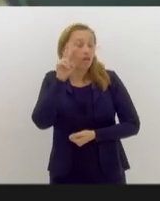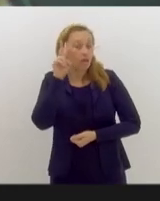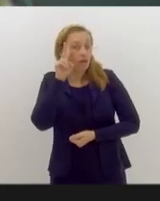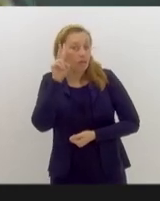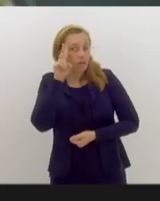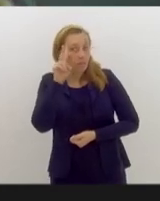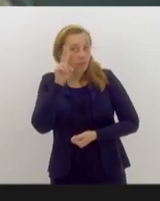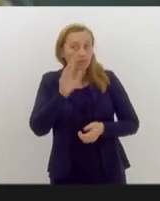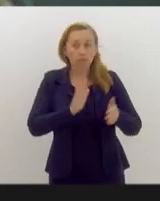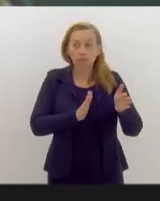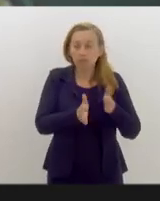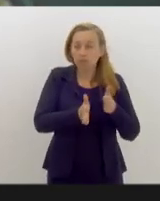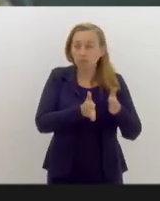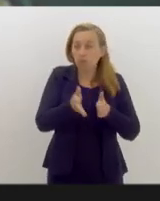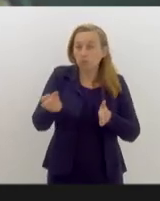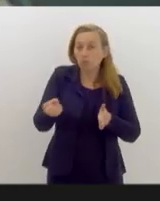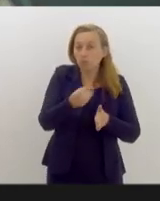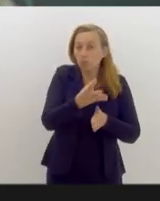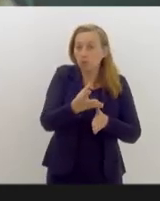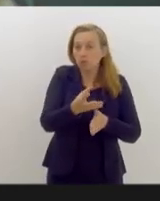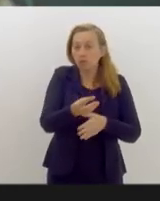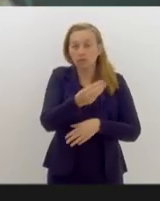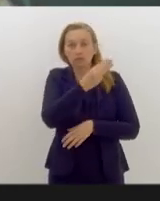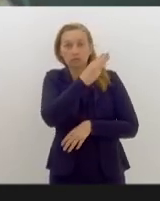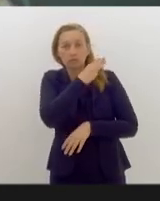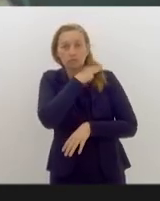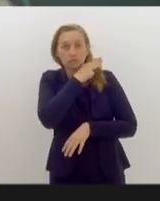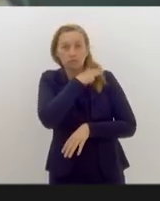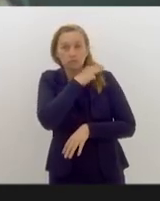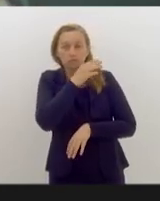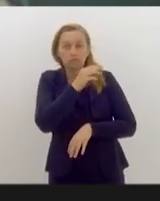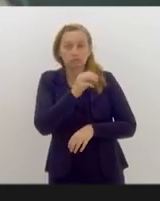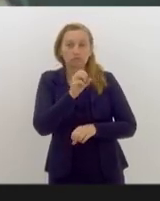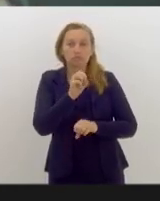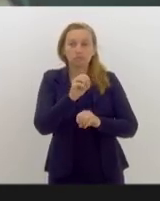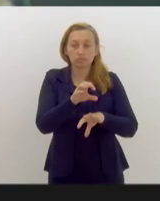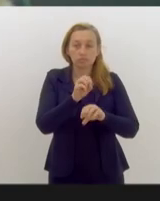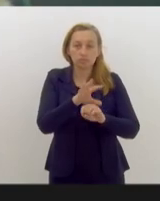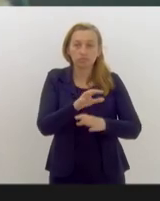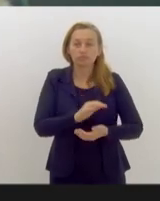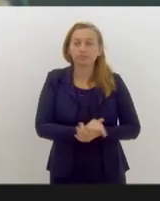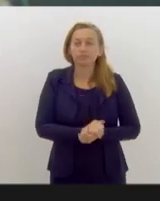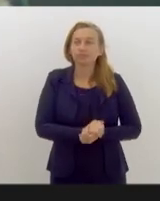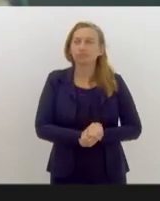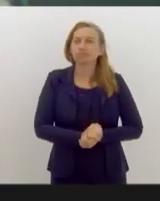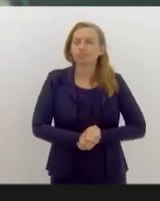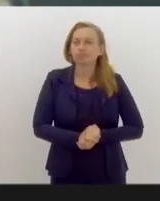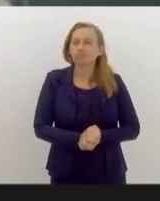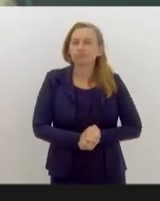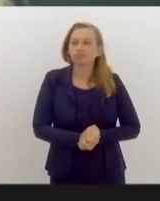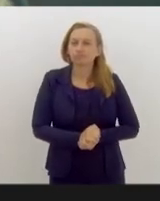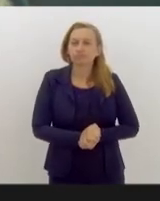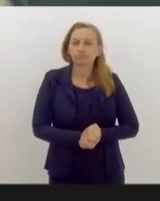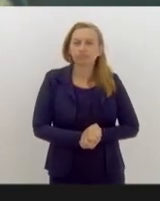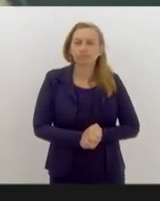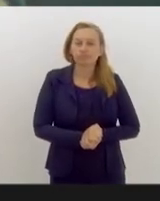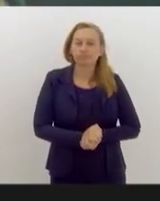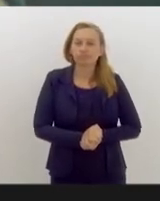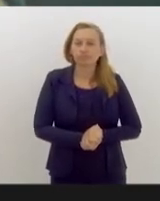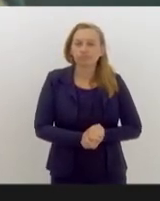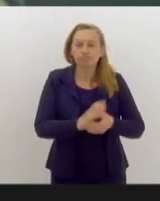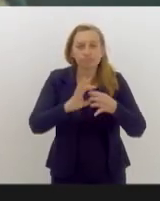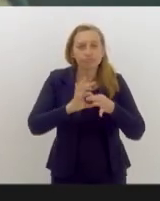medida provisória do novo ensino médio, ela tramitou numa aliança